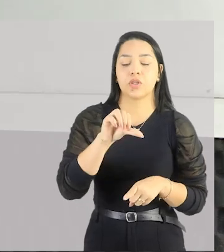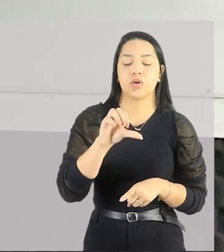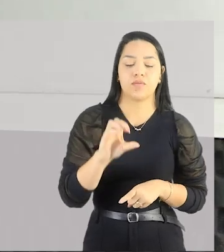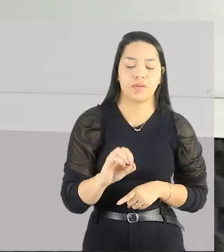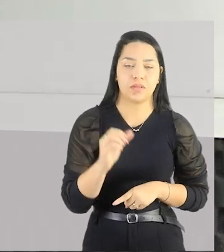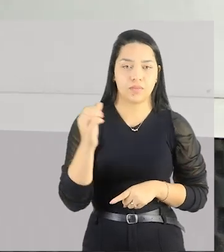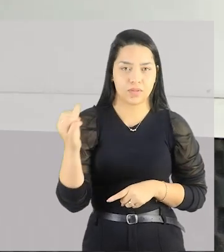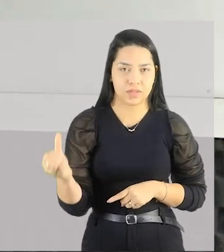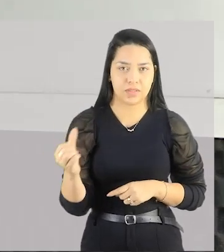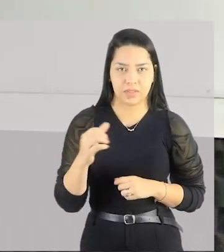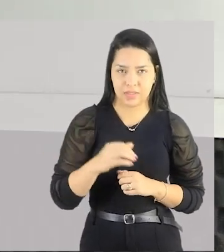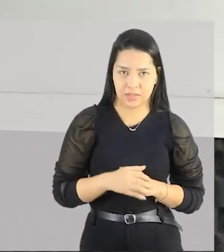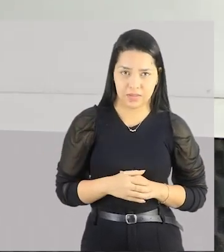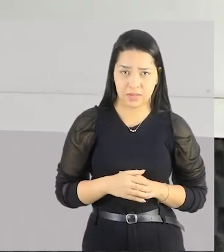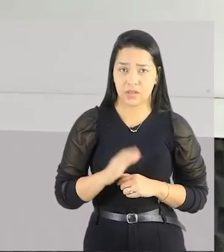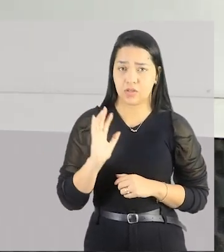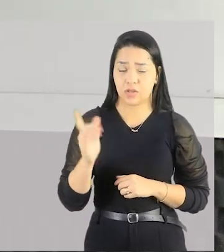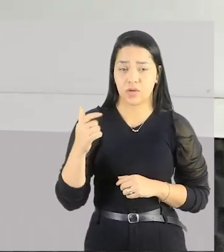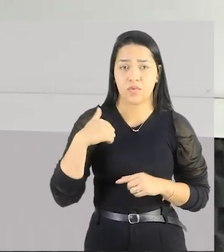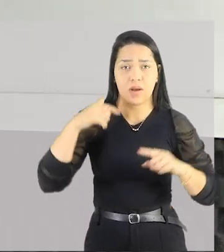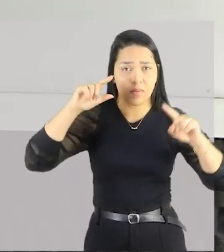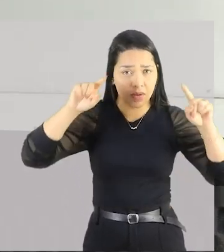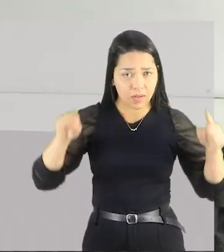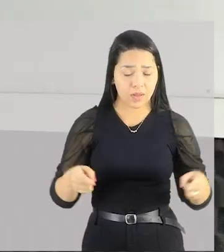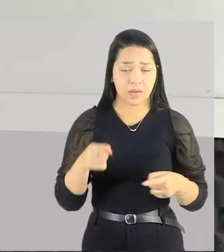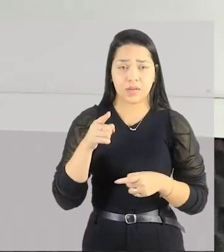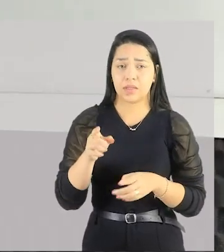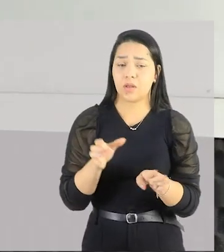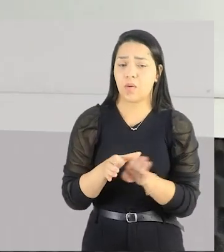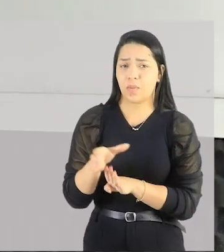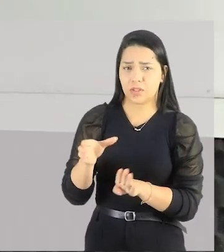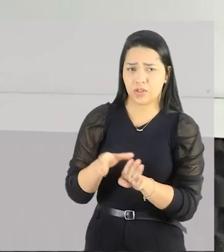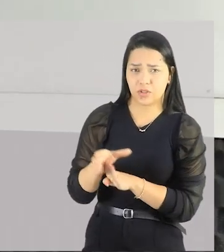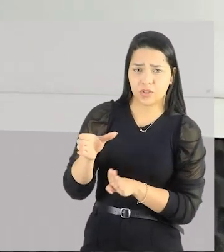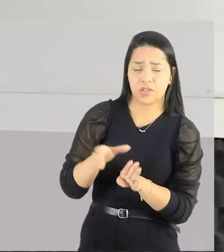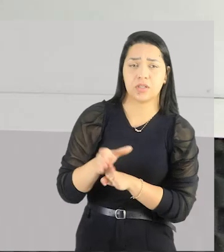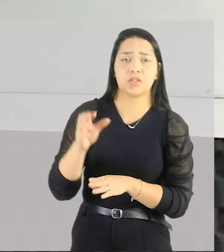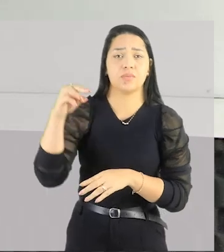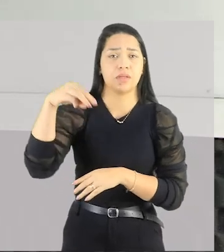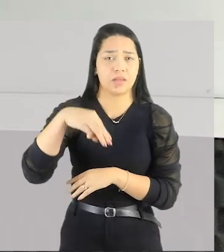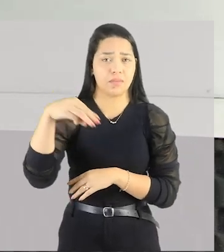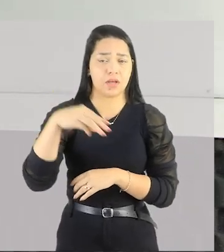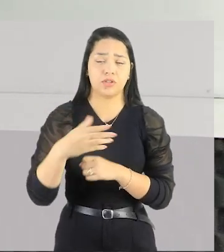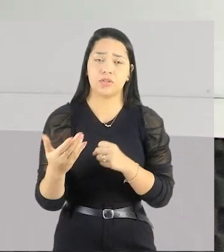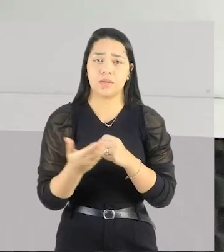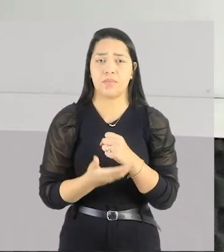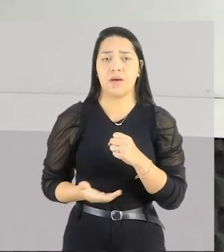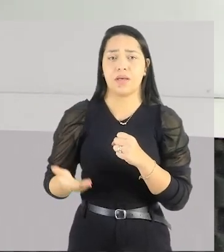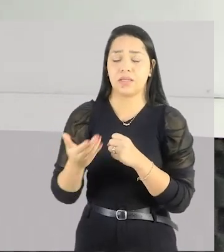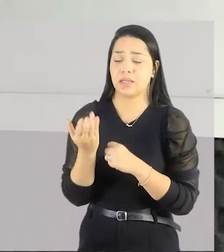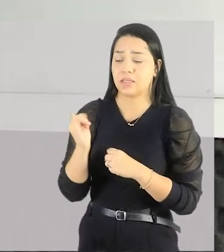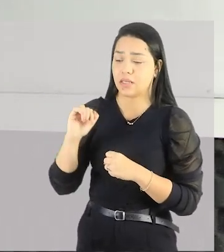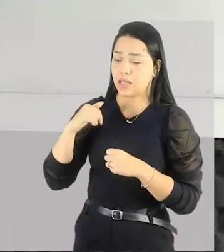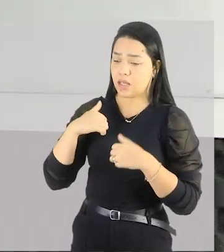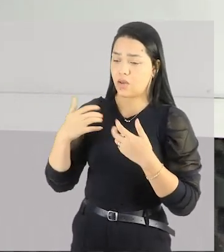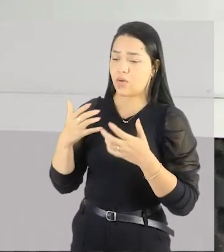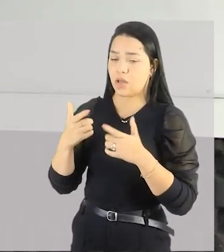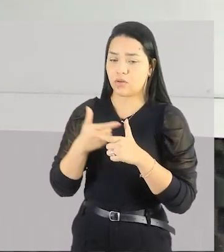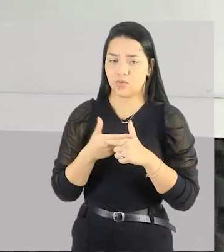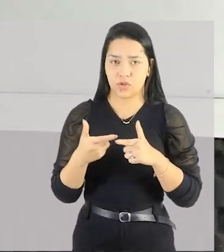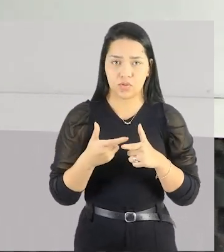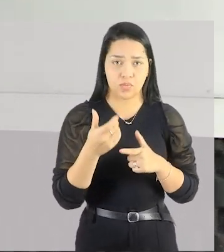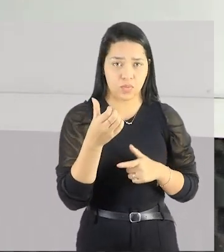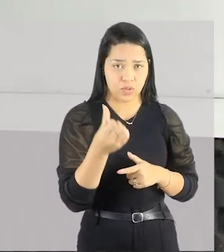6. Bem, aqui eu vou abrir um parêntese para te dar uma dica, tá? De matemática básica. Se eu quero dividir um número